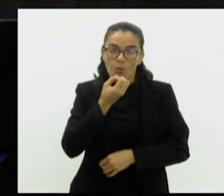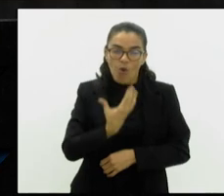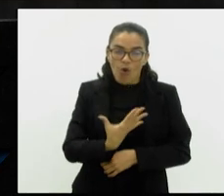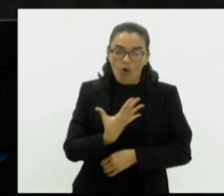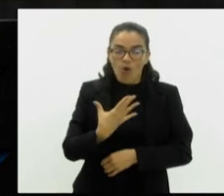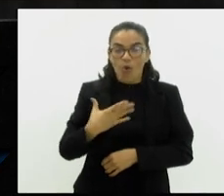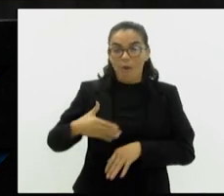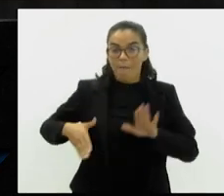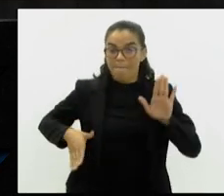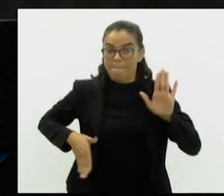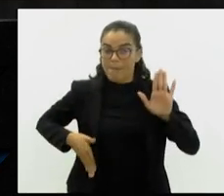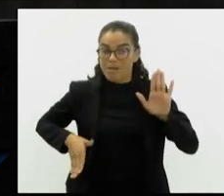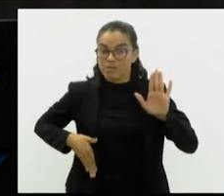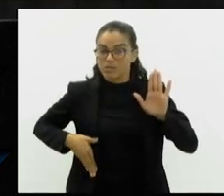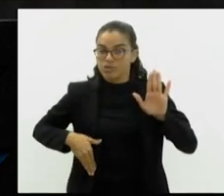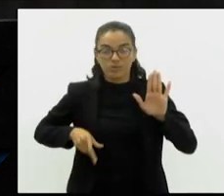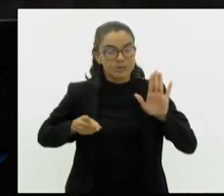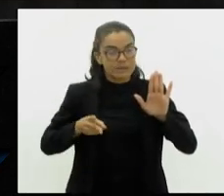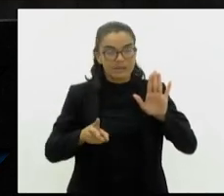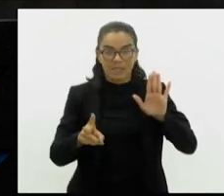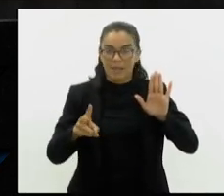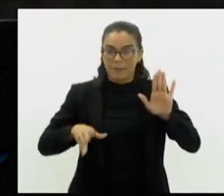bandido é